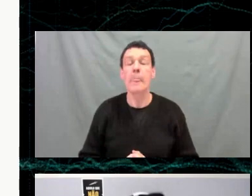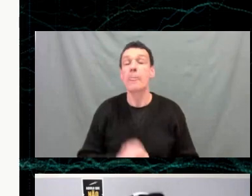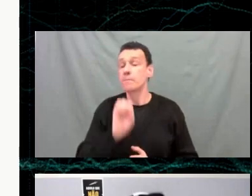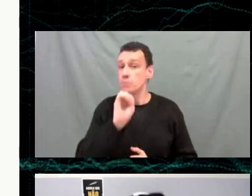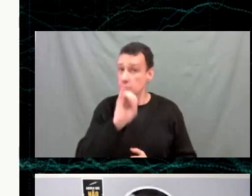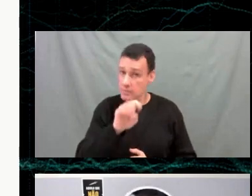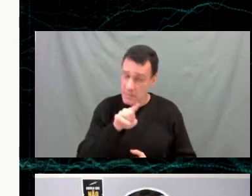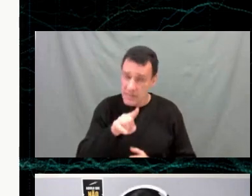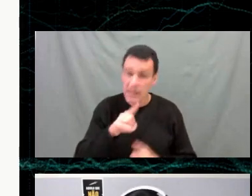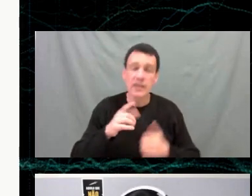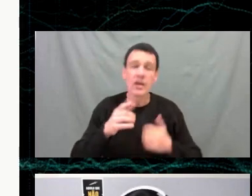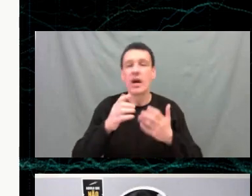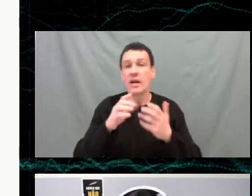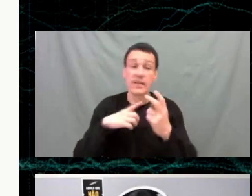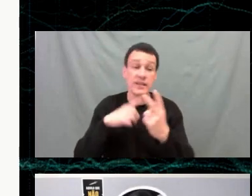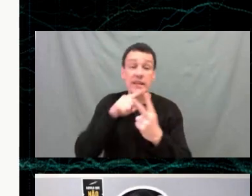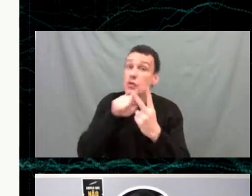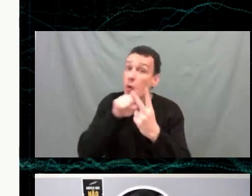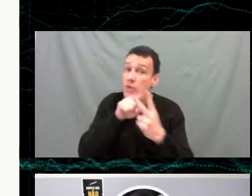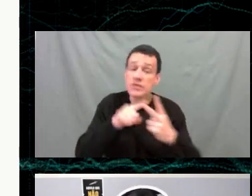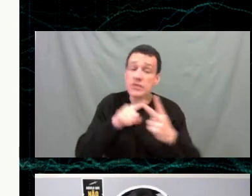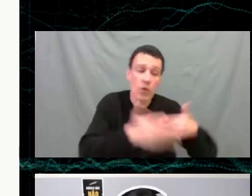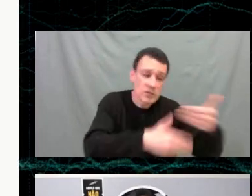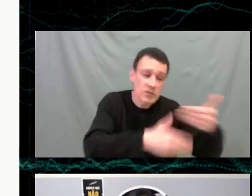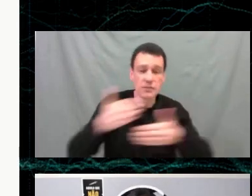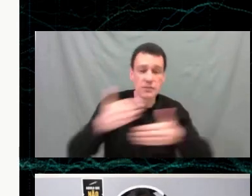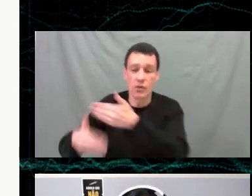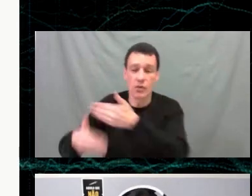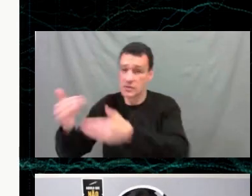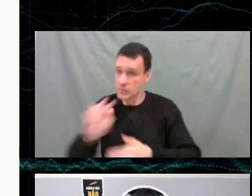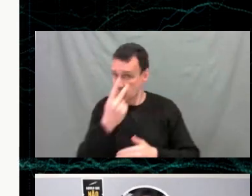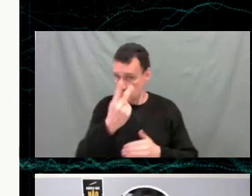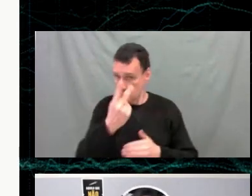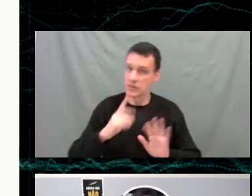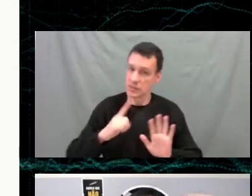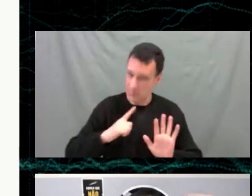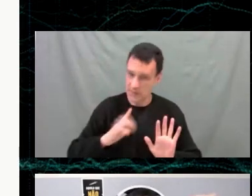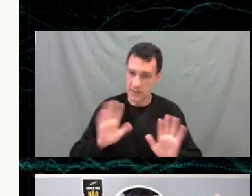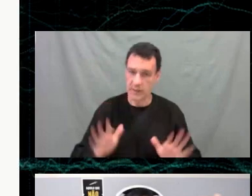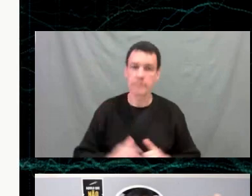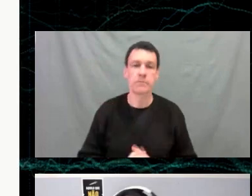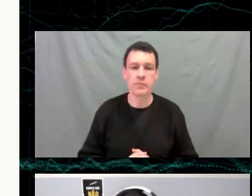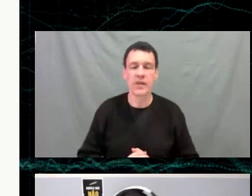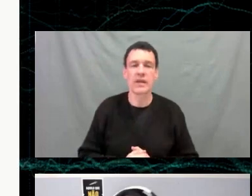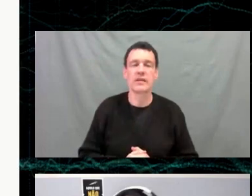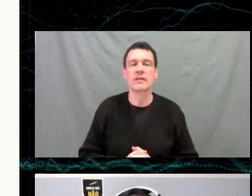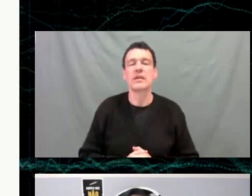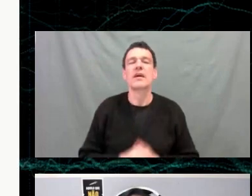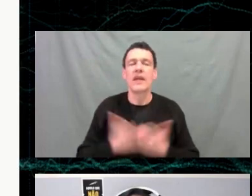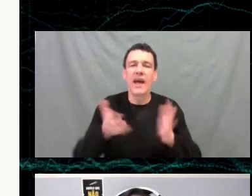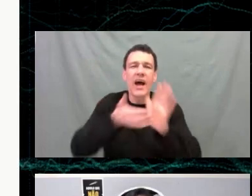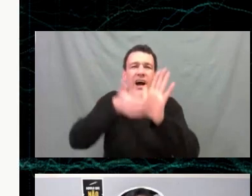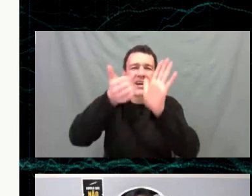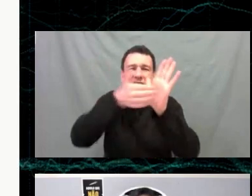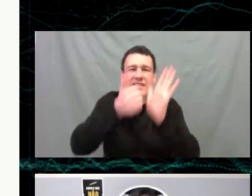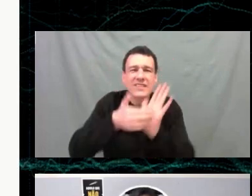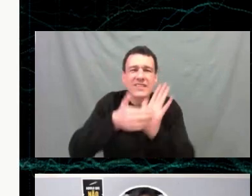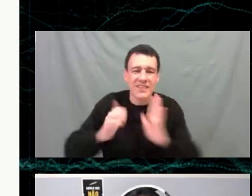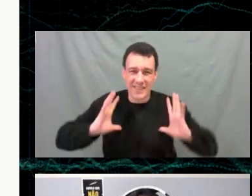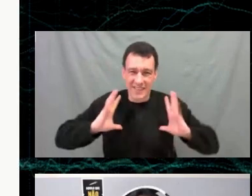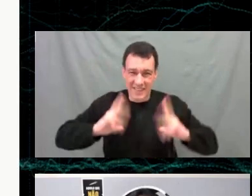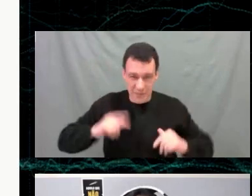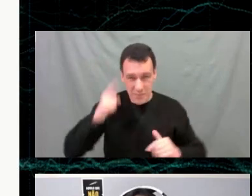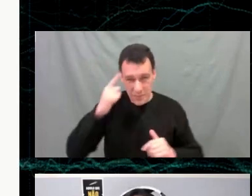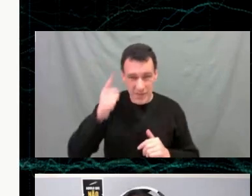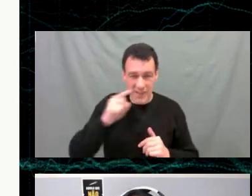estão acessíveis e um processo que são para os hosts inacessíveis, tá? Housekeeper, que é a parte de remover, é o mecanismo